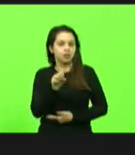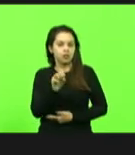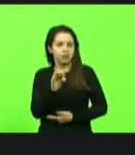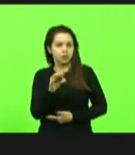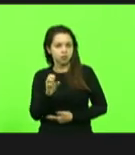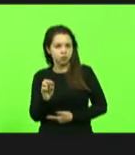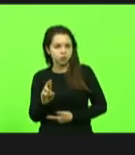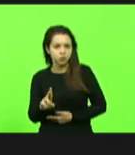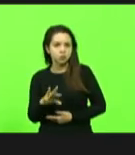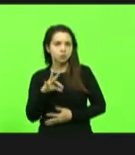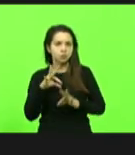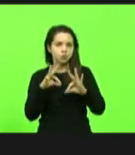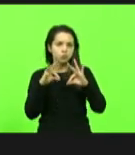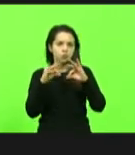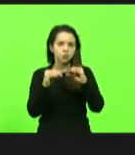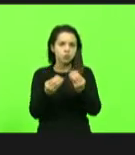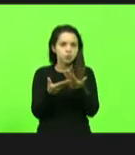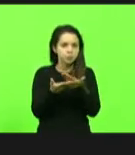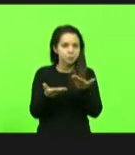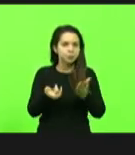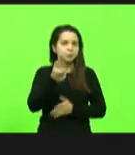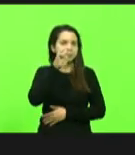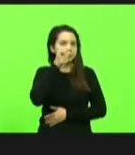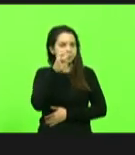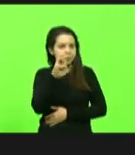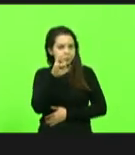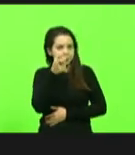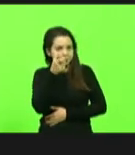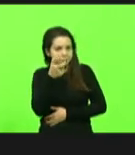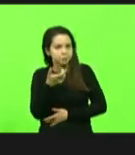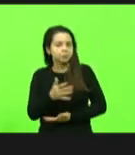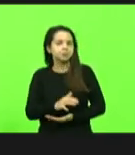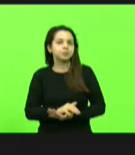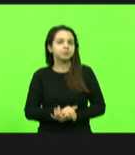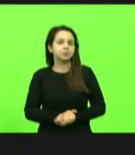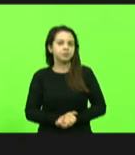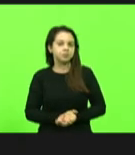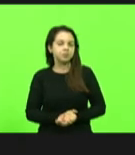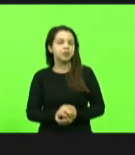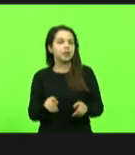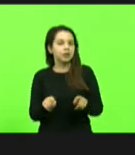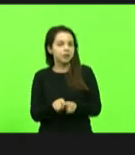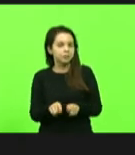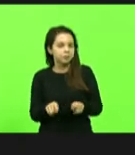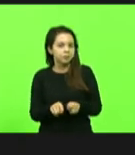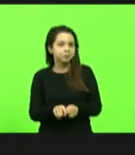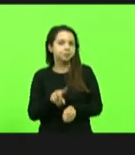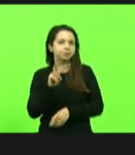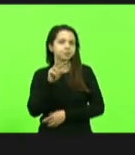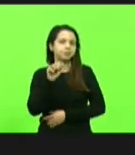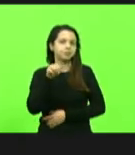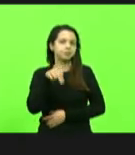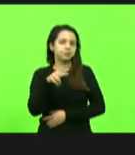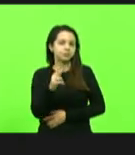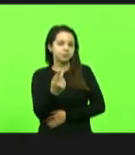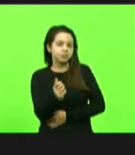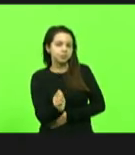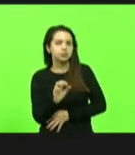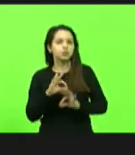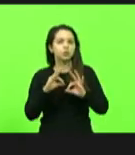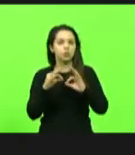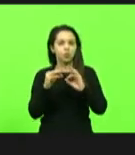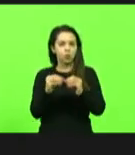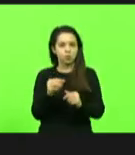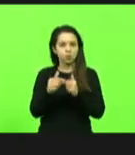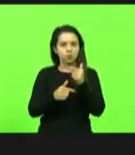nos assistem. Cumprimentar a Vânia, cumprimento todos os trabalhadores do SUAS, né, em nome do FET